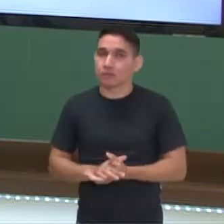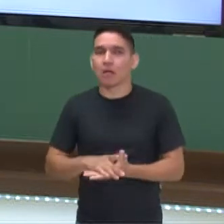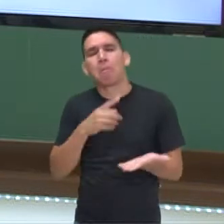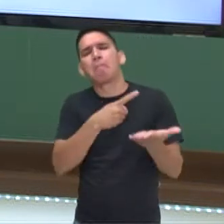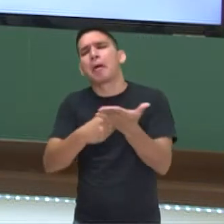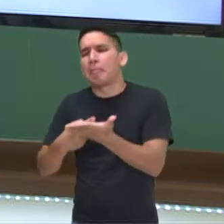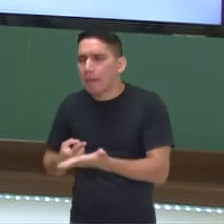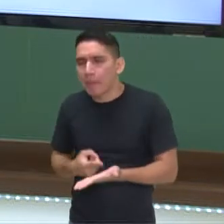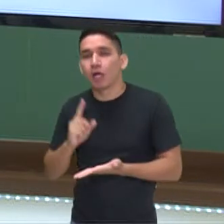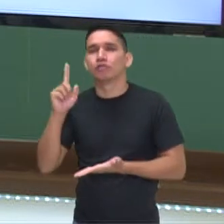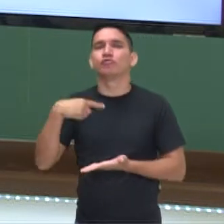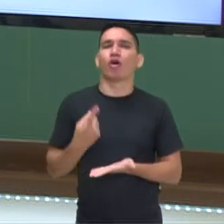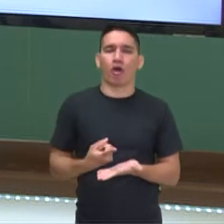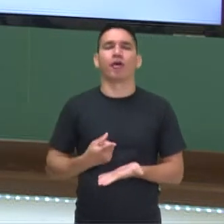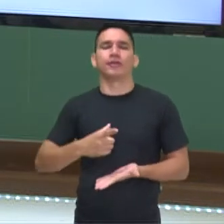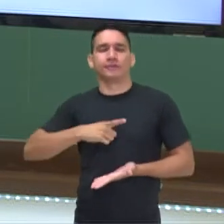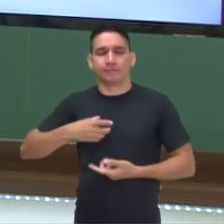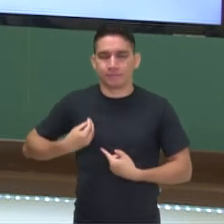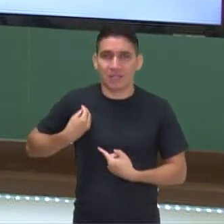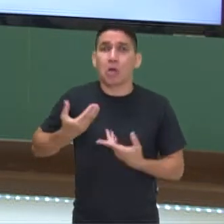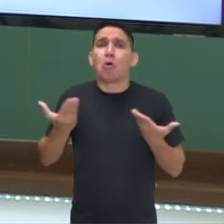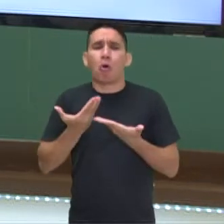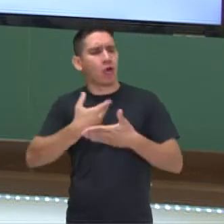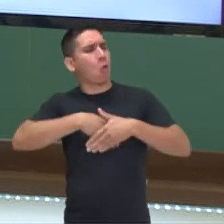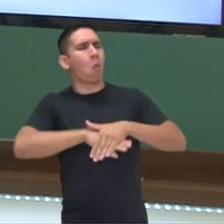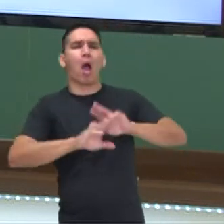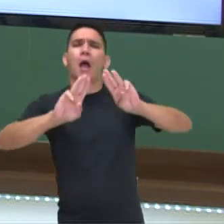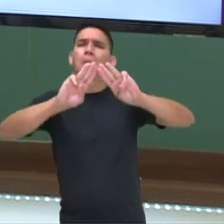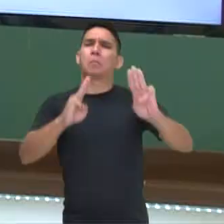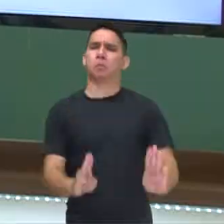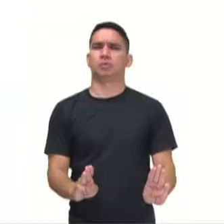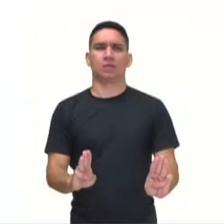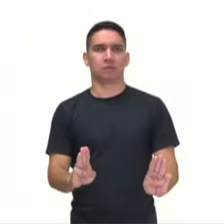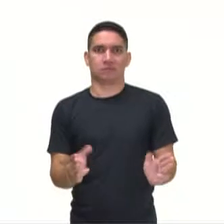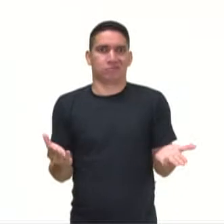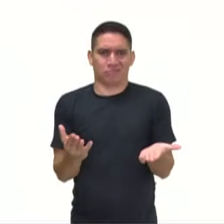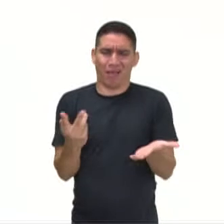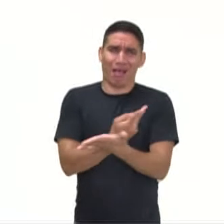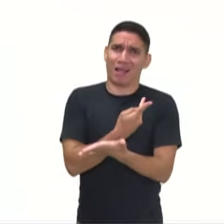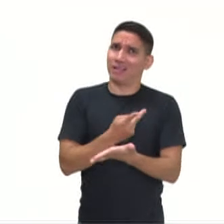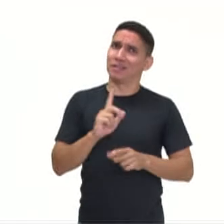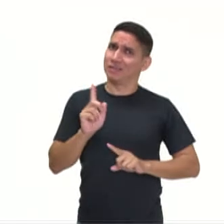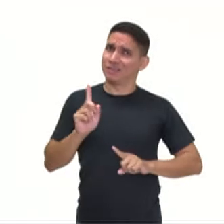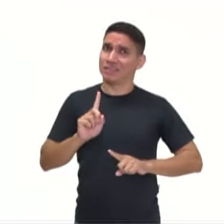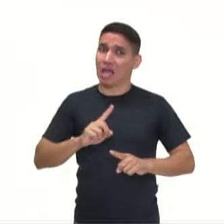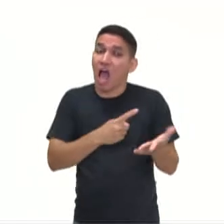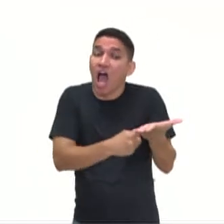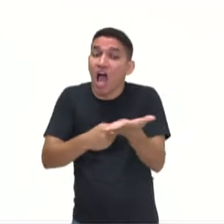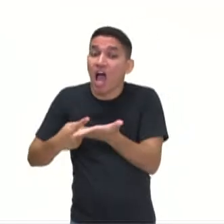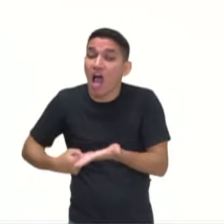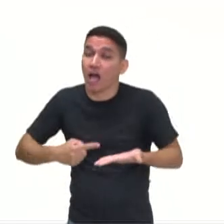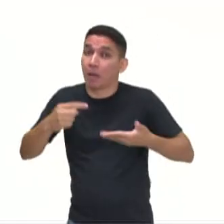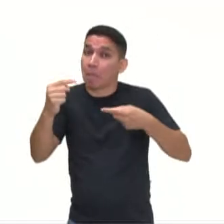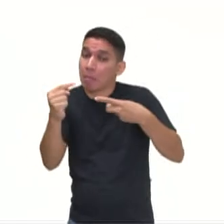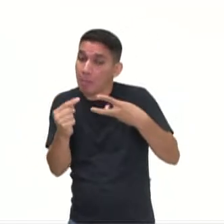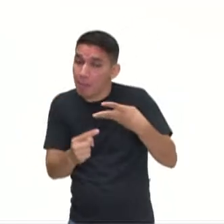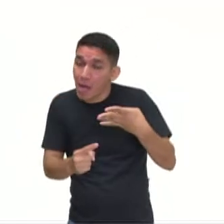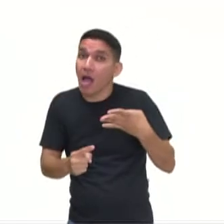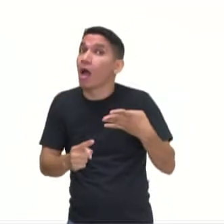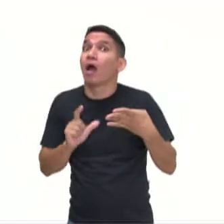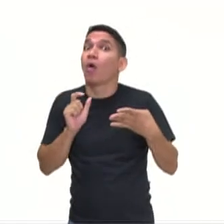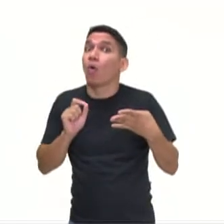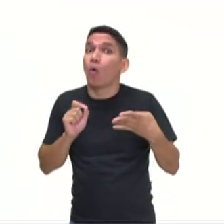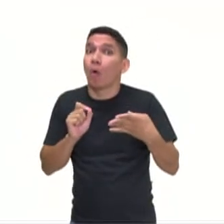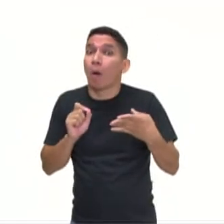nossos compromissos, hoje é um item de museu, também incorreto, né? A agenda ela é uma ferramenta indispensável